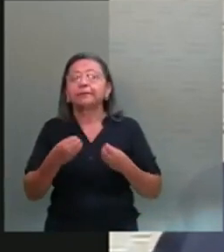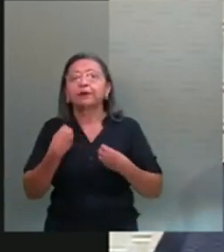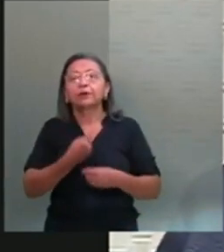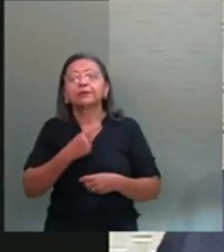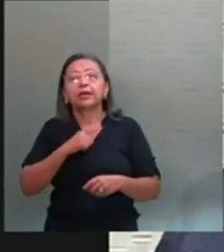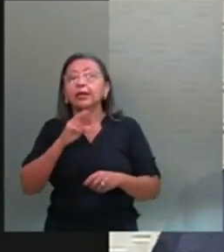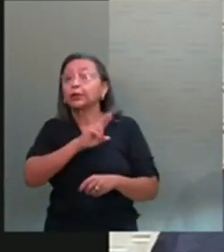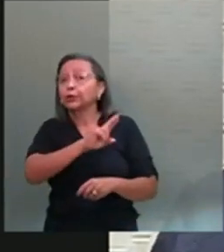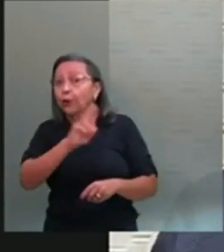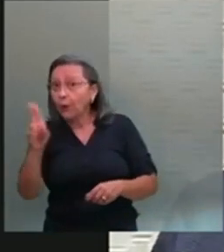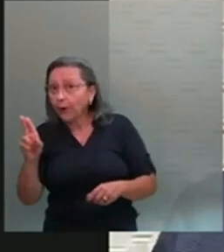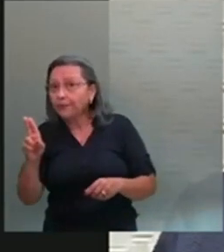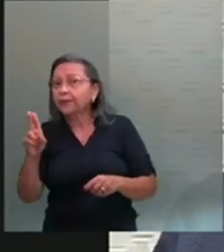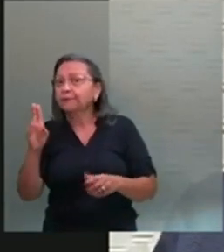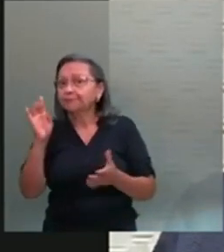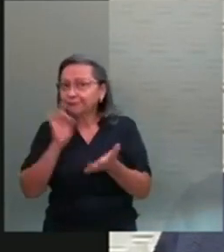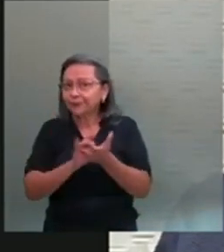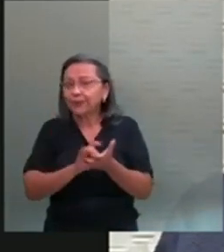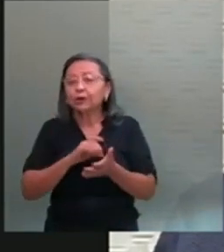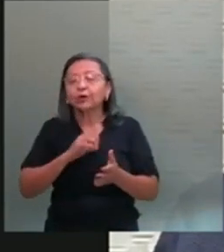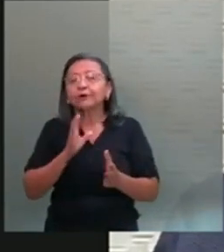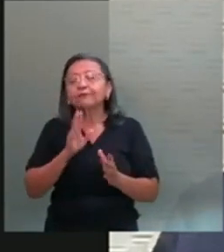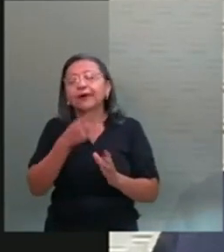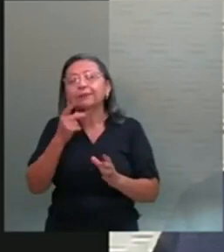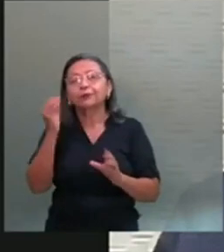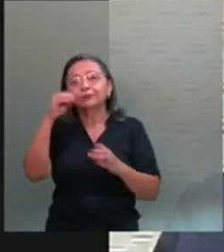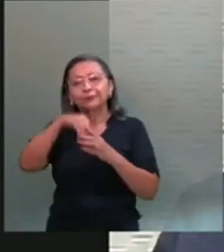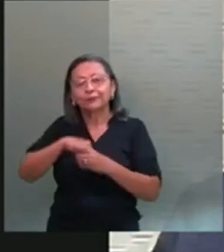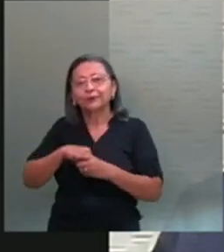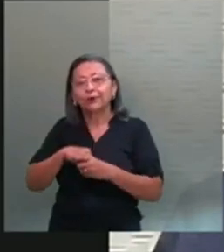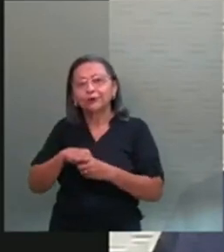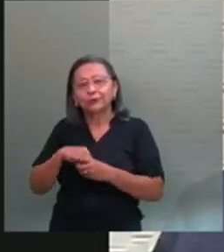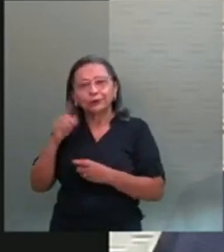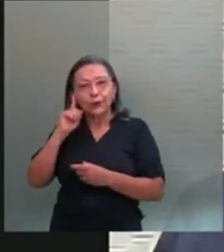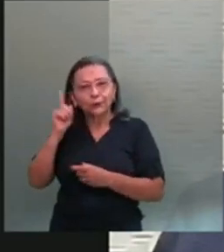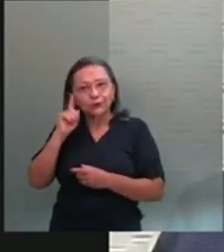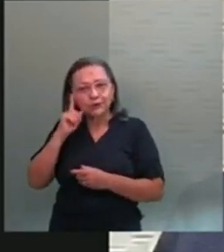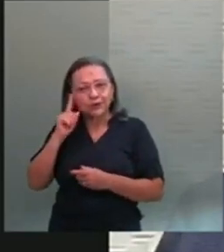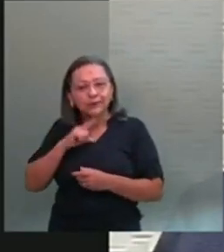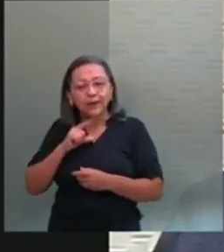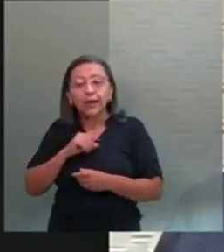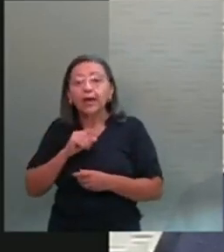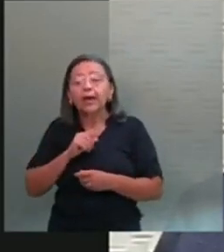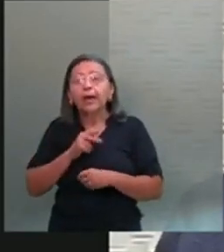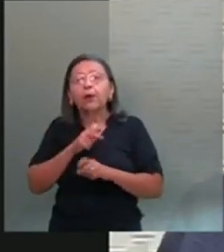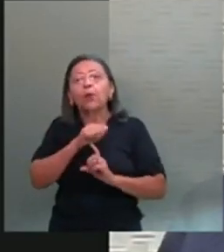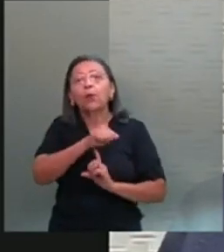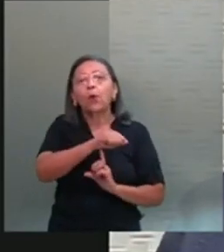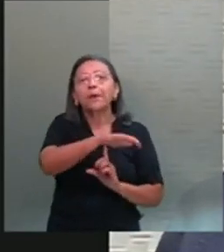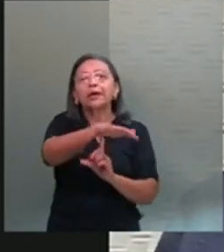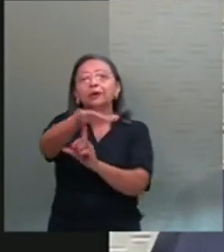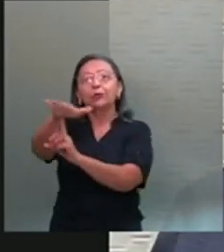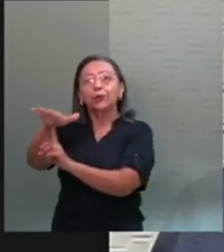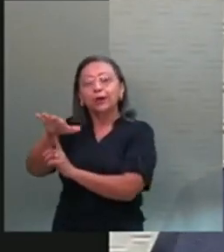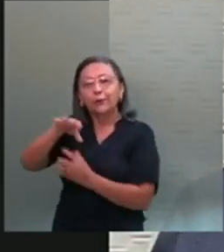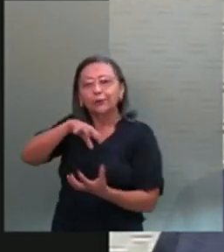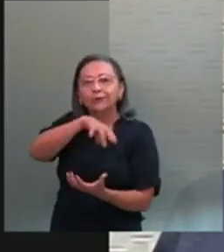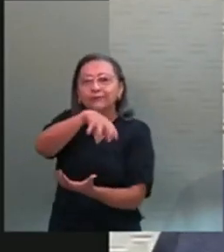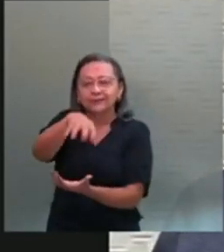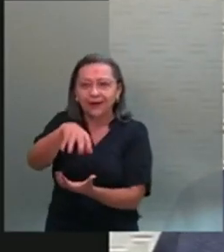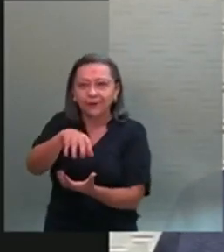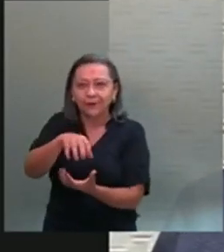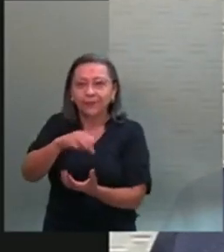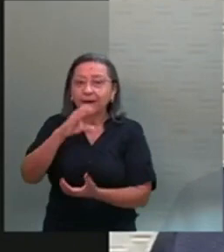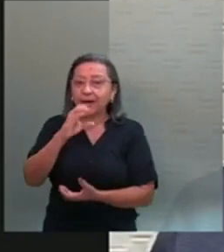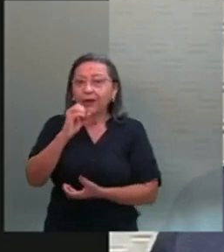e sobrenome. É o que chamamos internamente, no nosso jargão diário, de cobertura universal. A cobertura